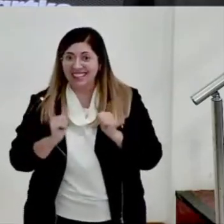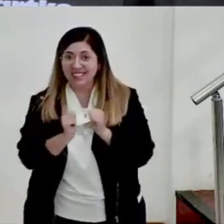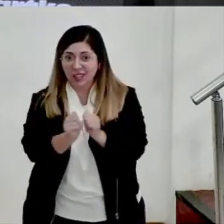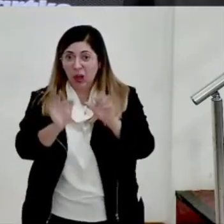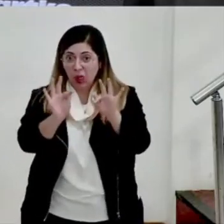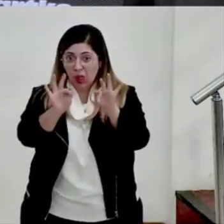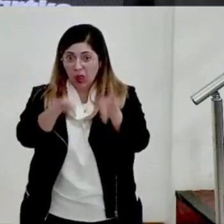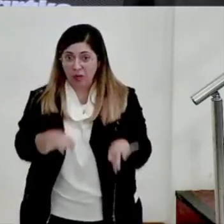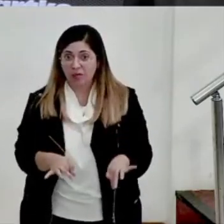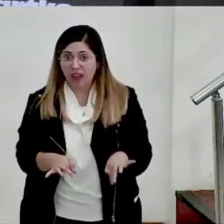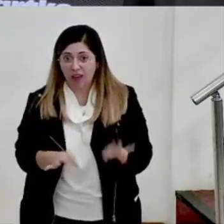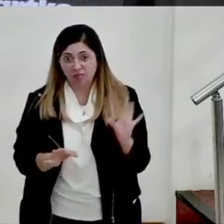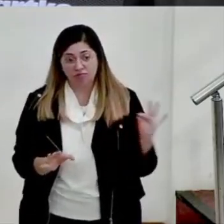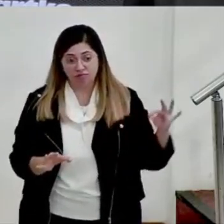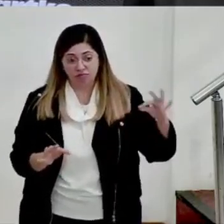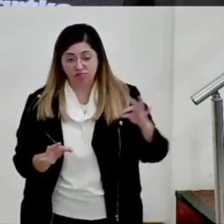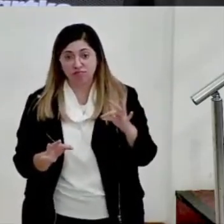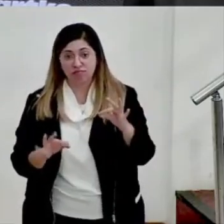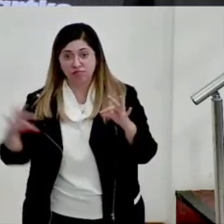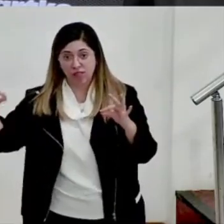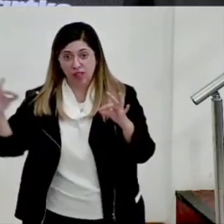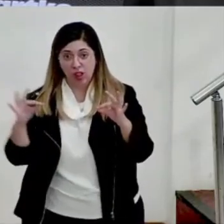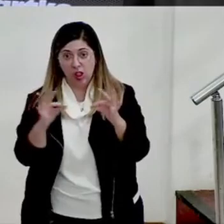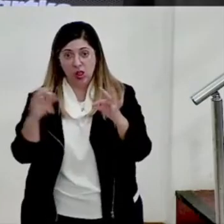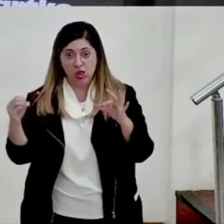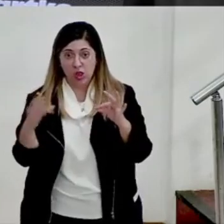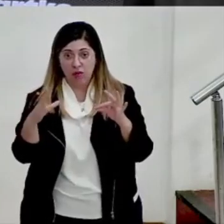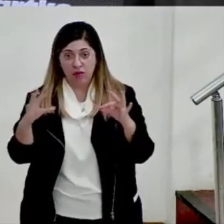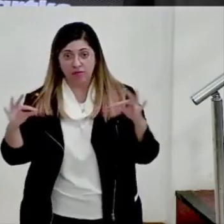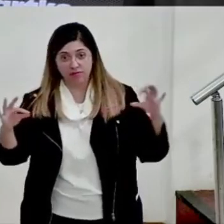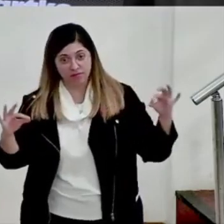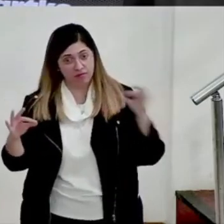fim da velha e o começo da nova.